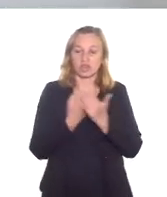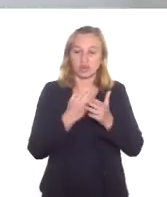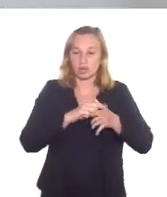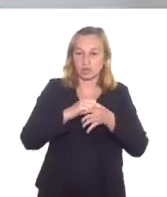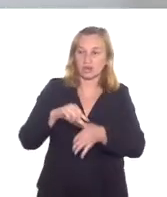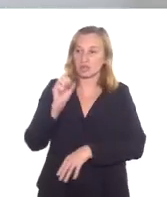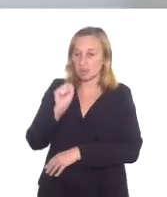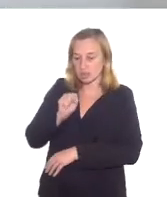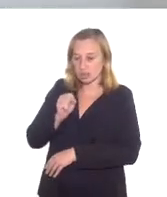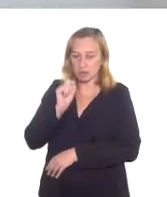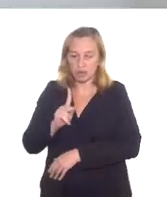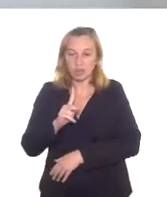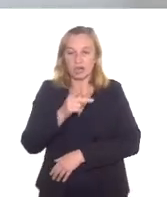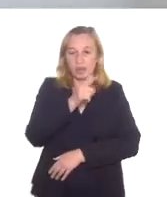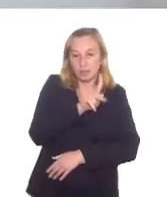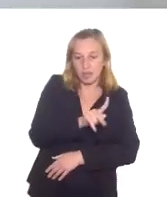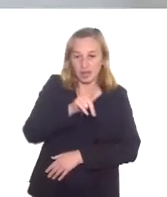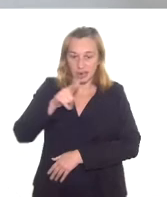Excelência. PL